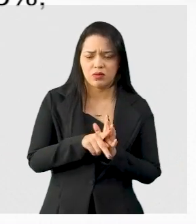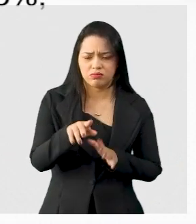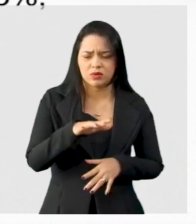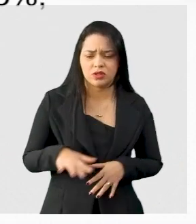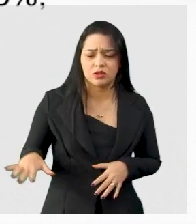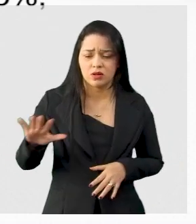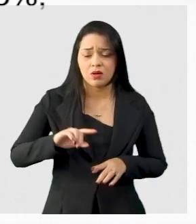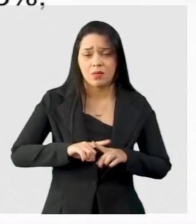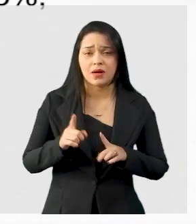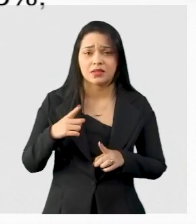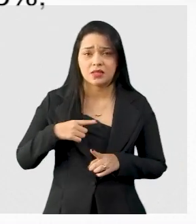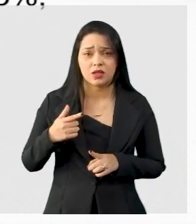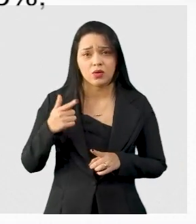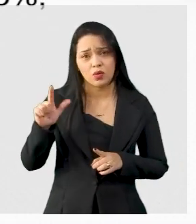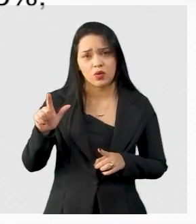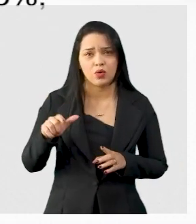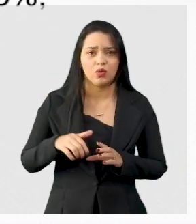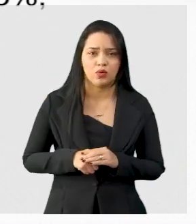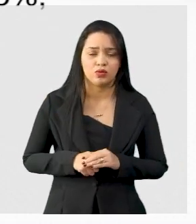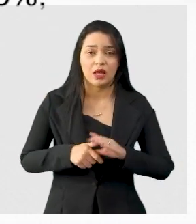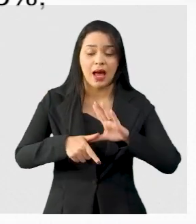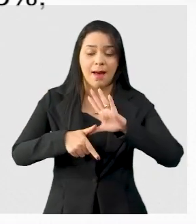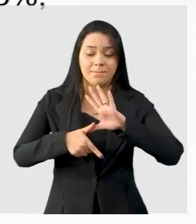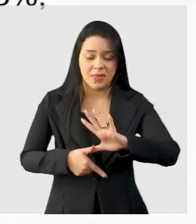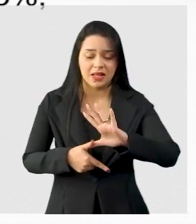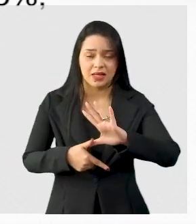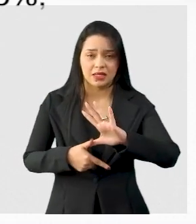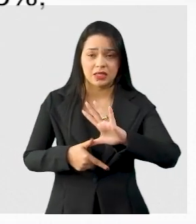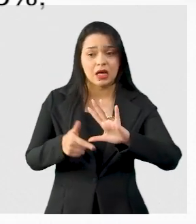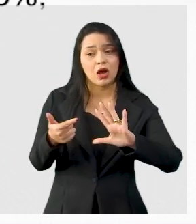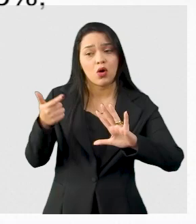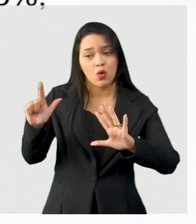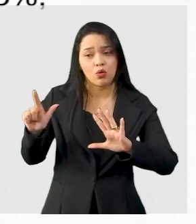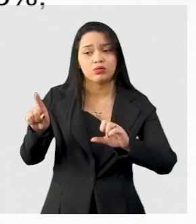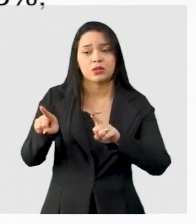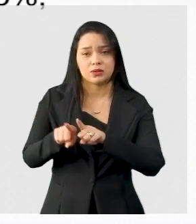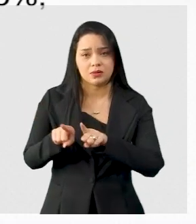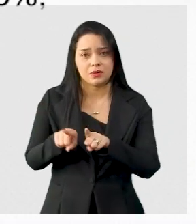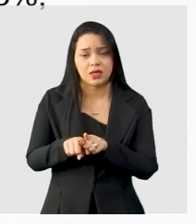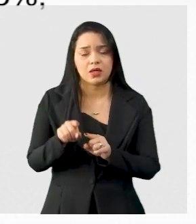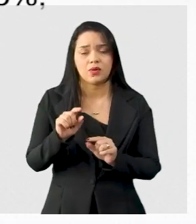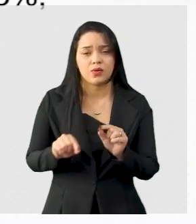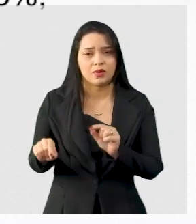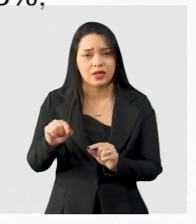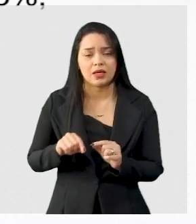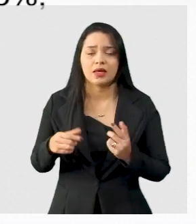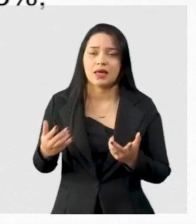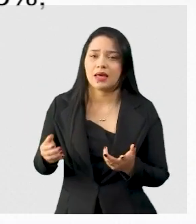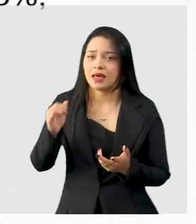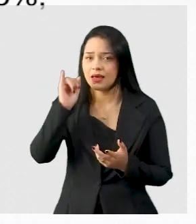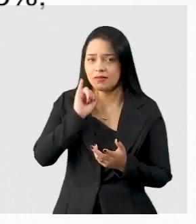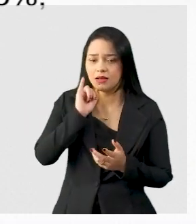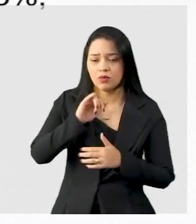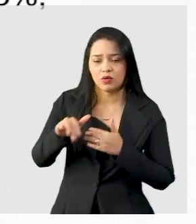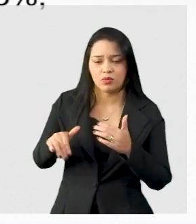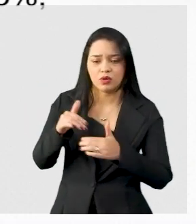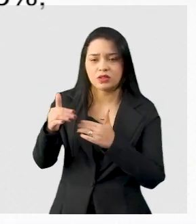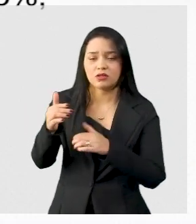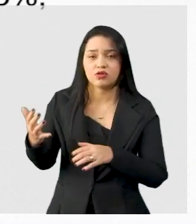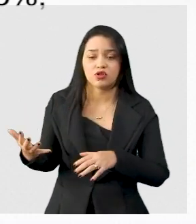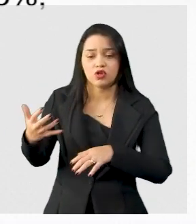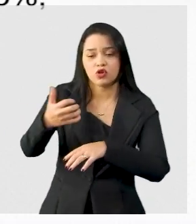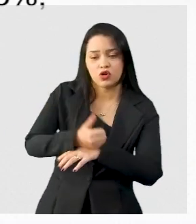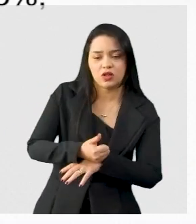ainda existe outra. O termo, por exemplo, América Latina, é uma outra forma de regionalização, levando em conta, por exemplo, o processo de colonialismo,